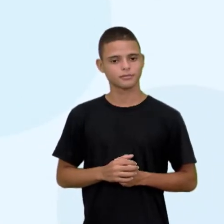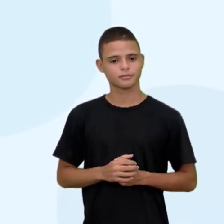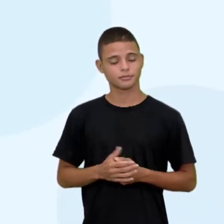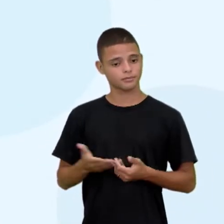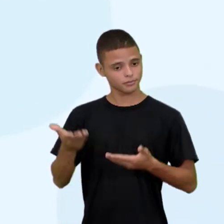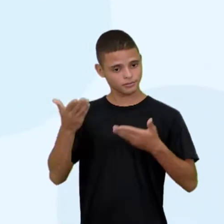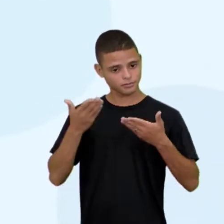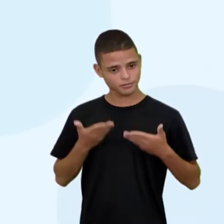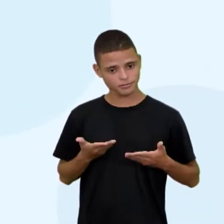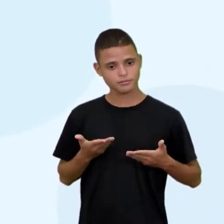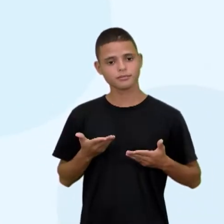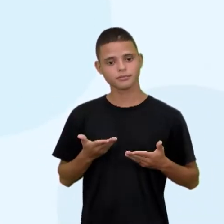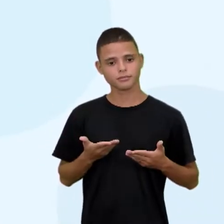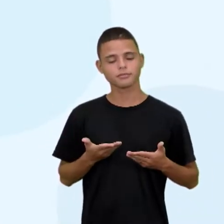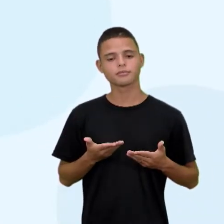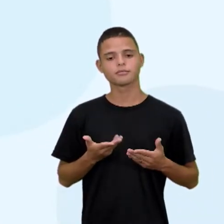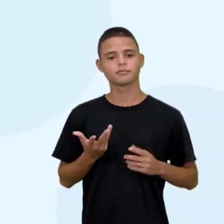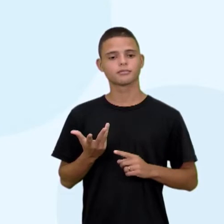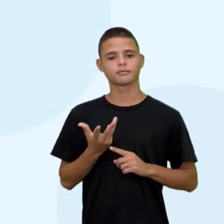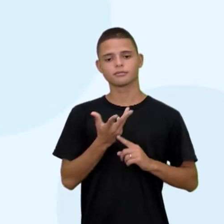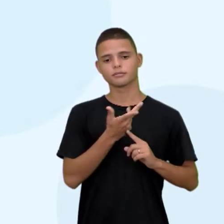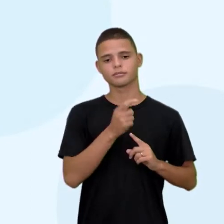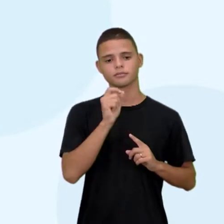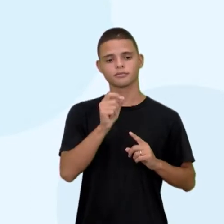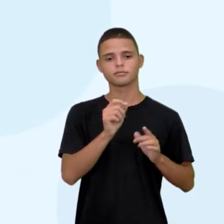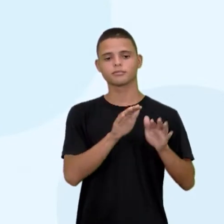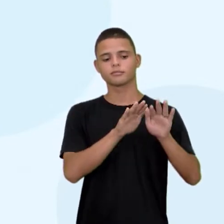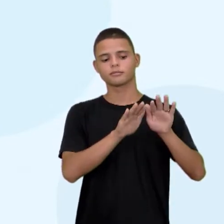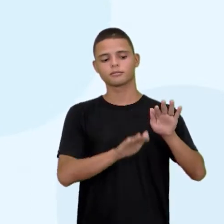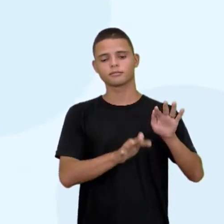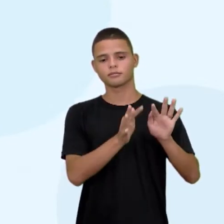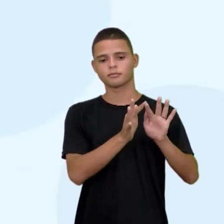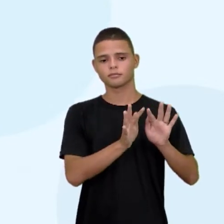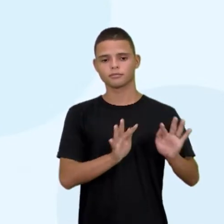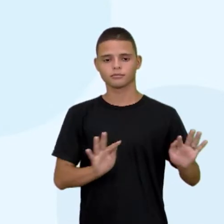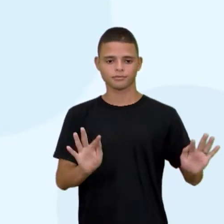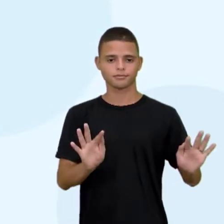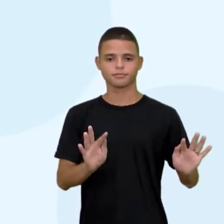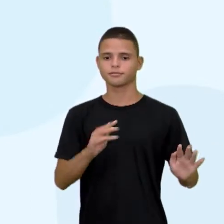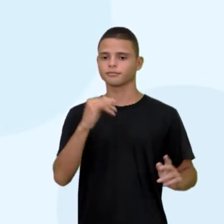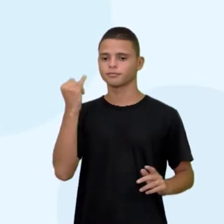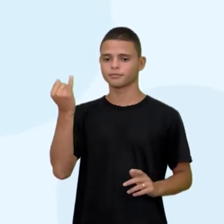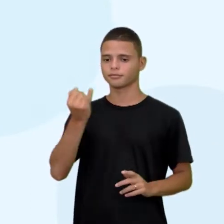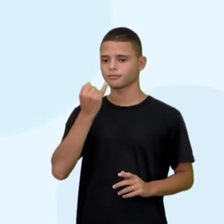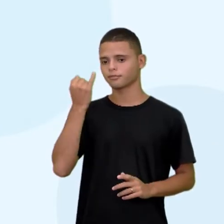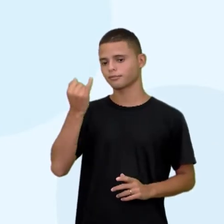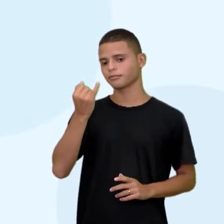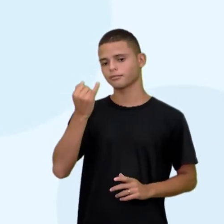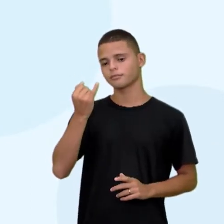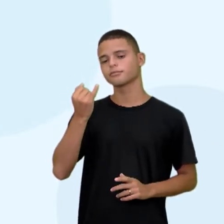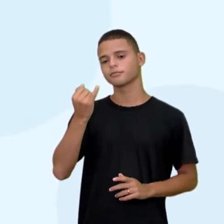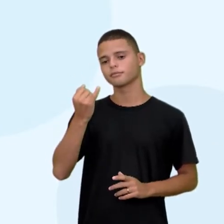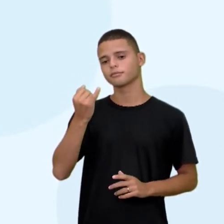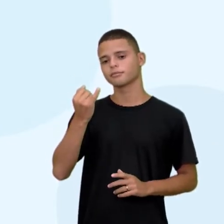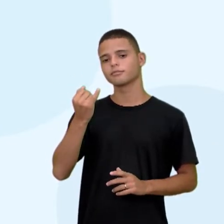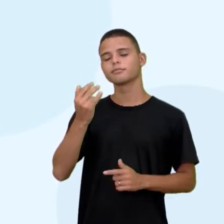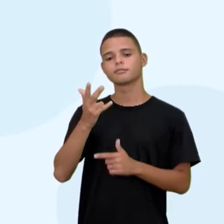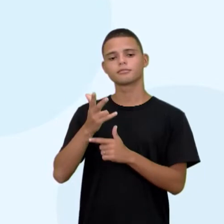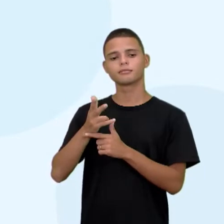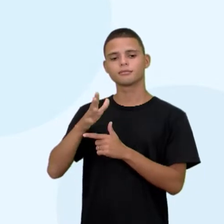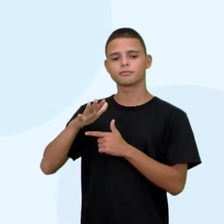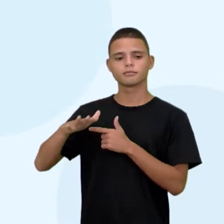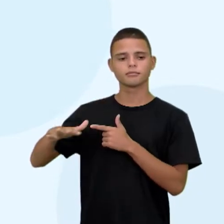A posição do artista é humilde. Ele é essencialmente um canal. É o Piet